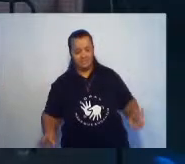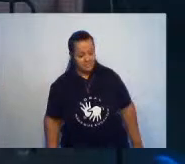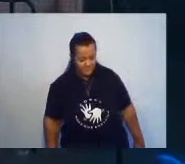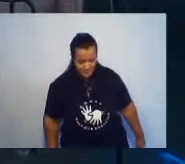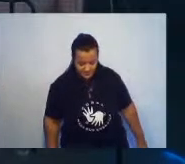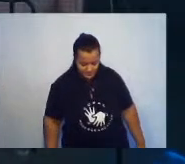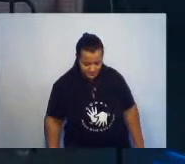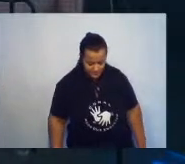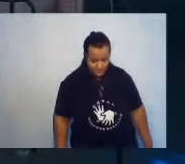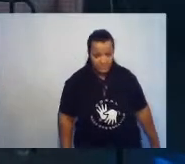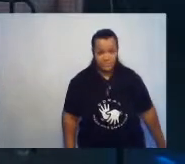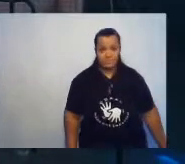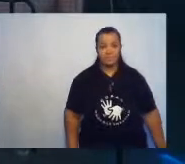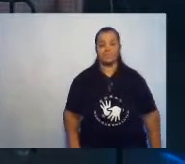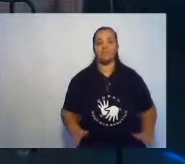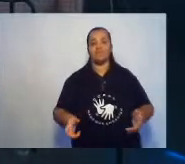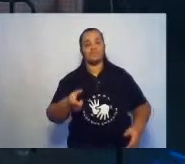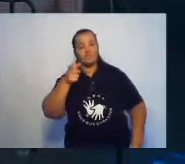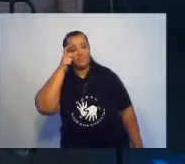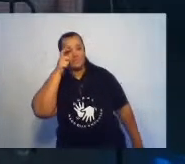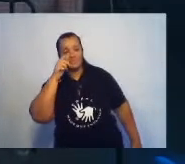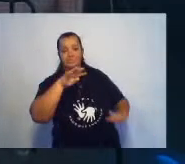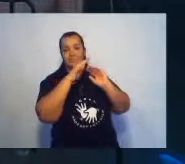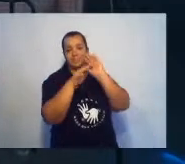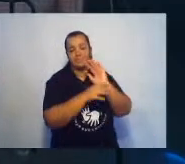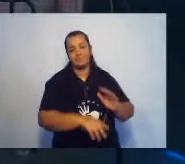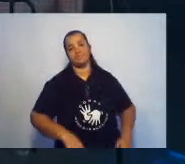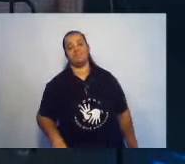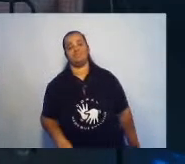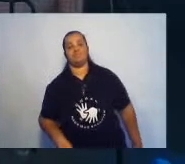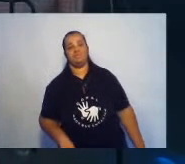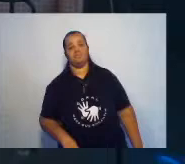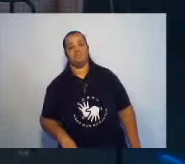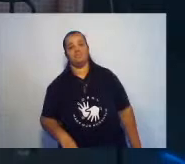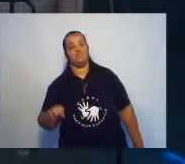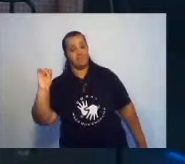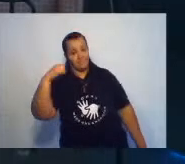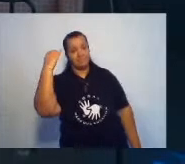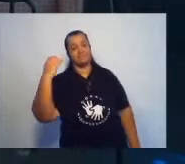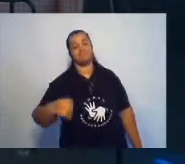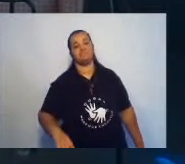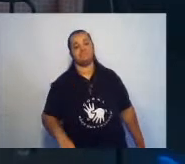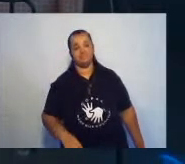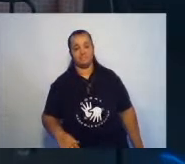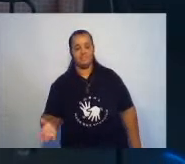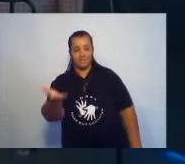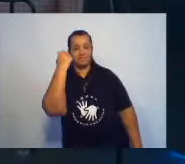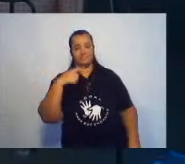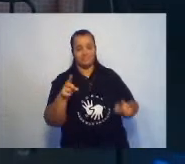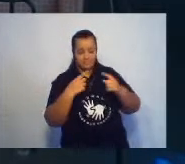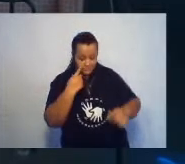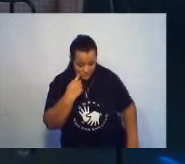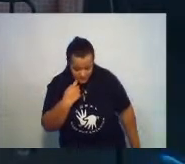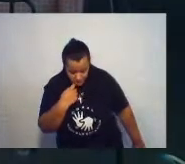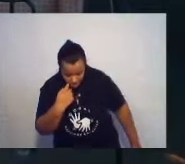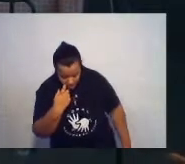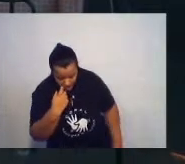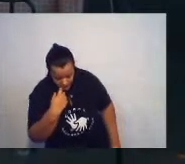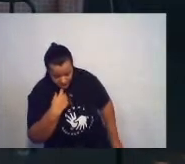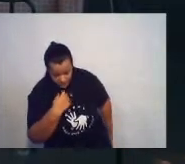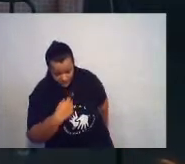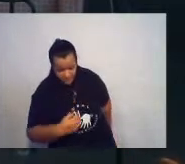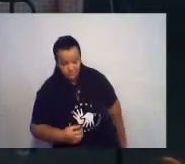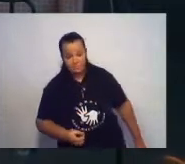nós bom. Temos certeza que esse nosso público hoje está em casa, curtindo e dançando e vibrando com a gente. Então, vamos de música. Isso aí.